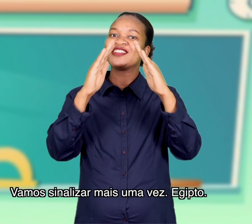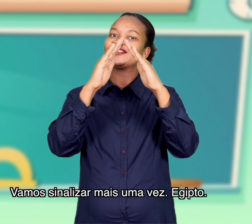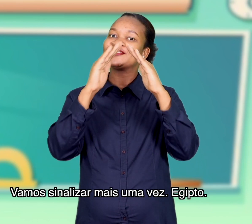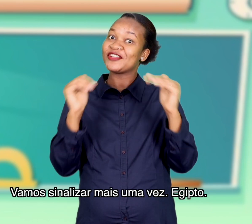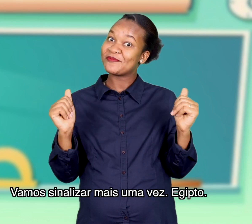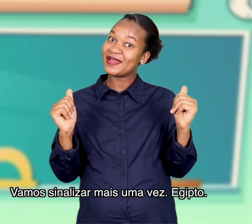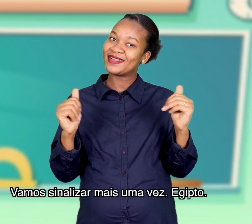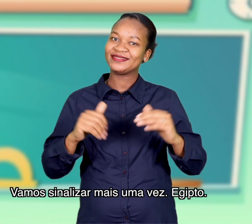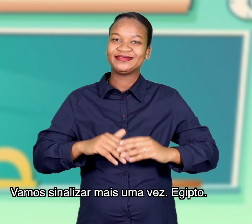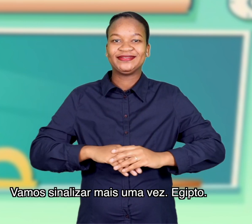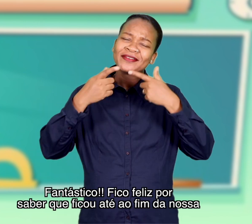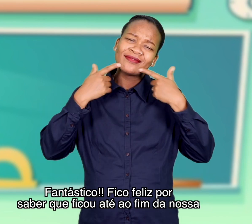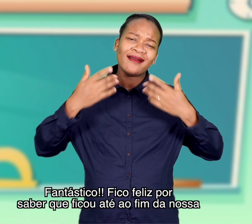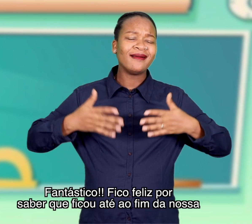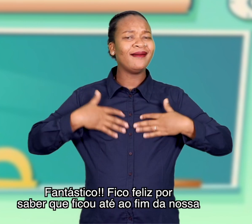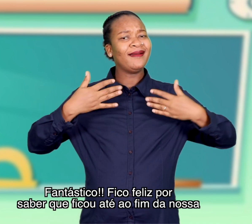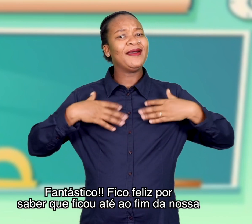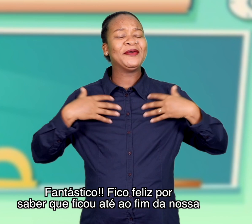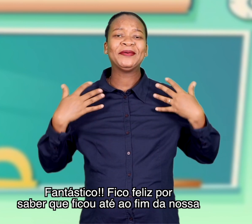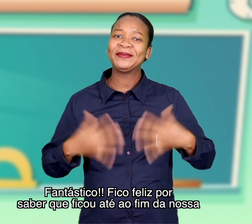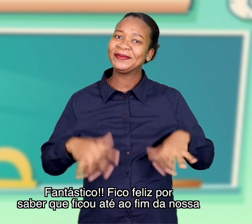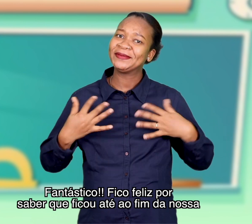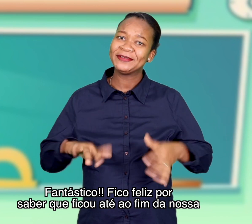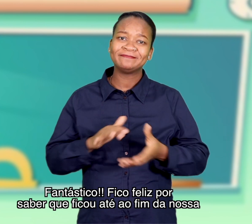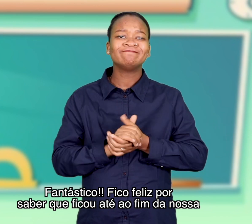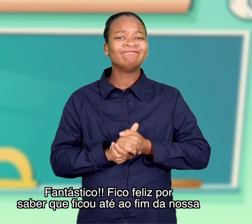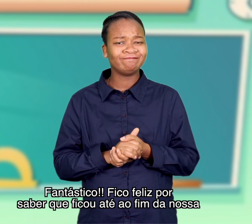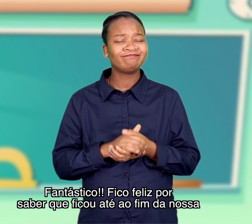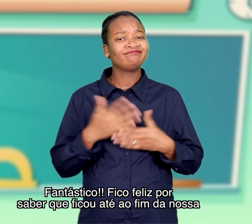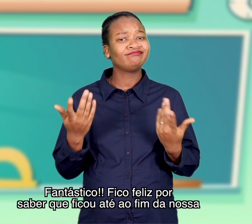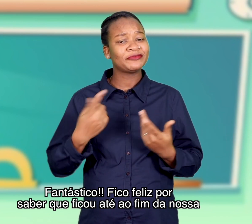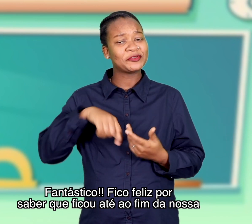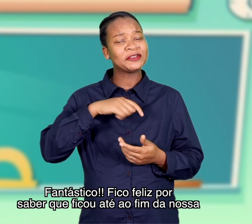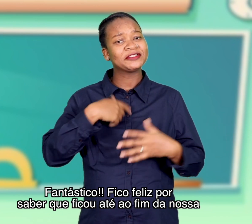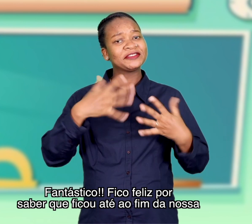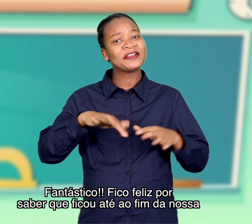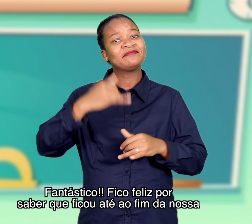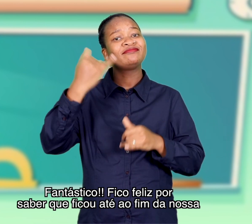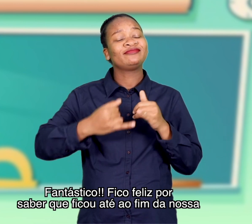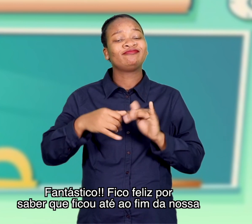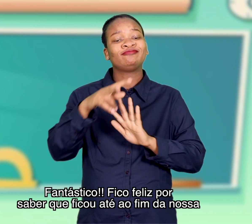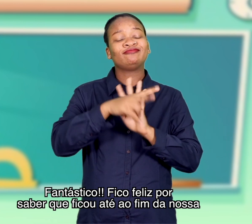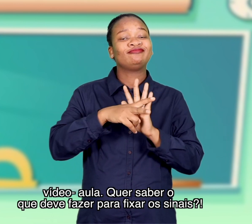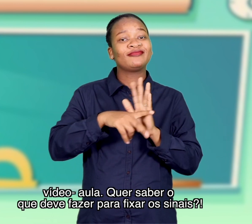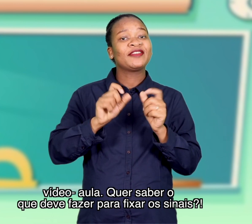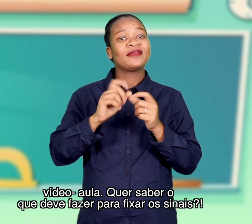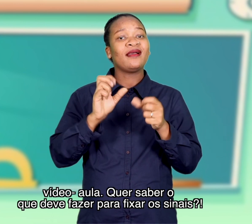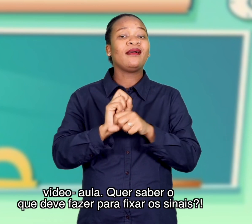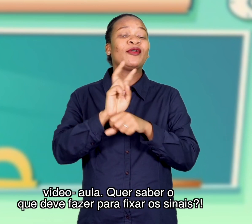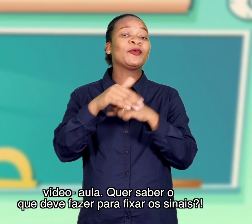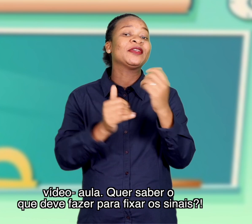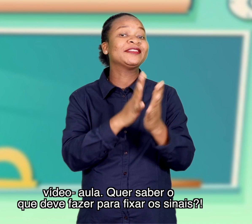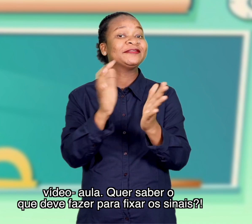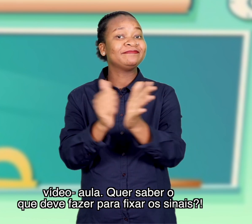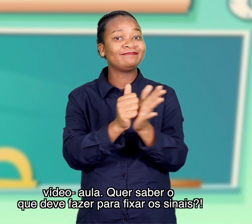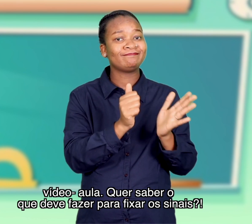vez. Egito. Fantástico! Fico feliz por saber que ficou até o fim da nossa